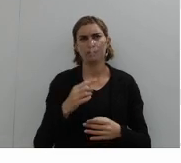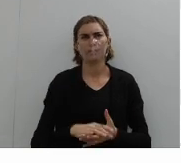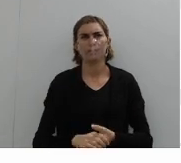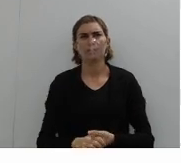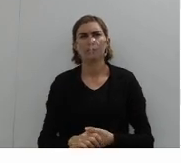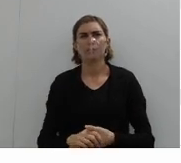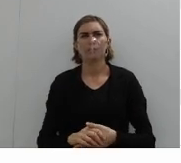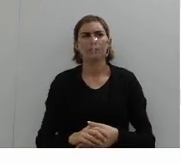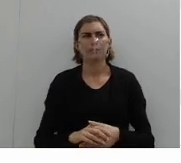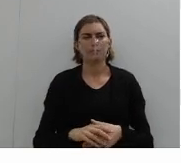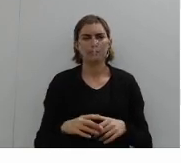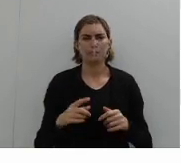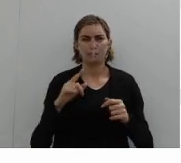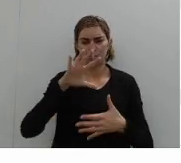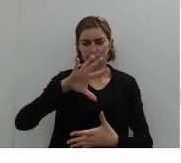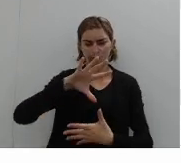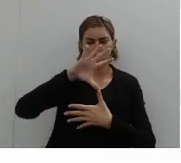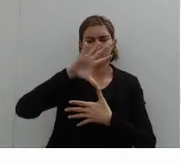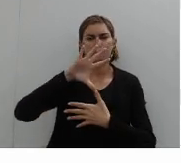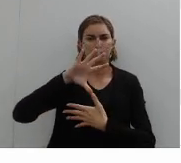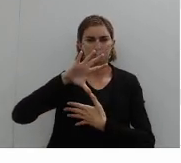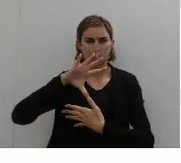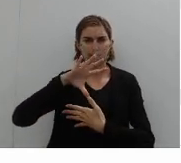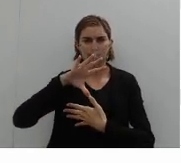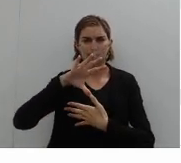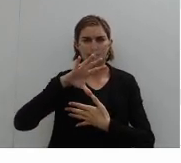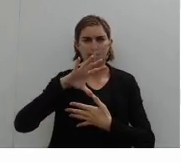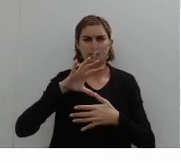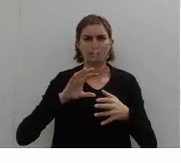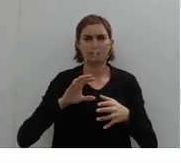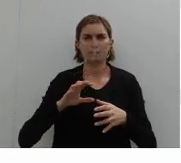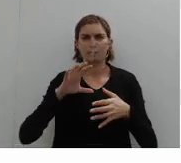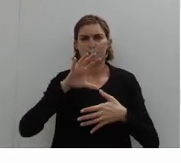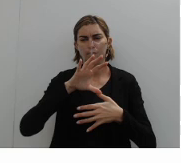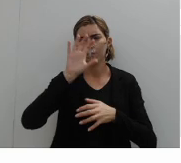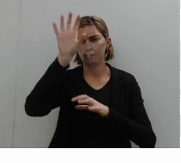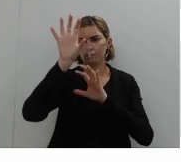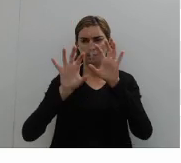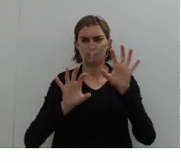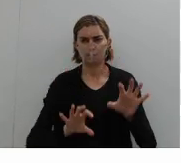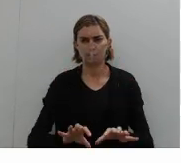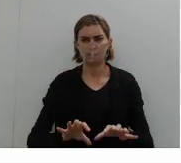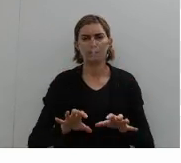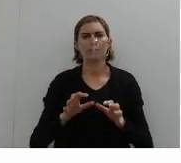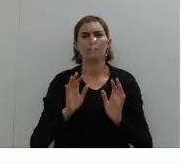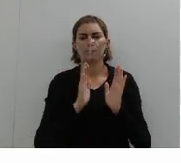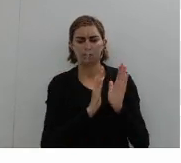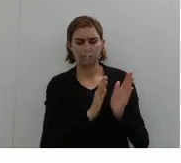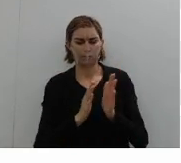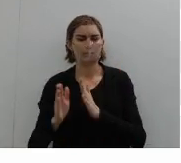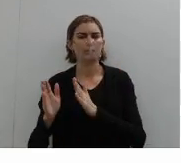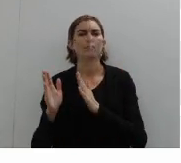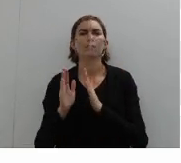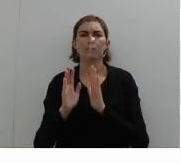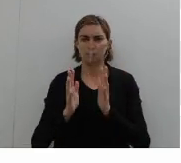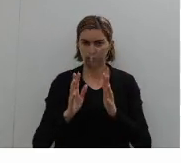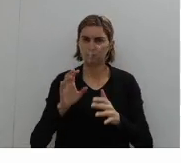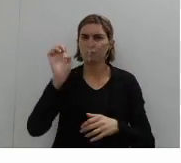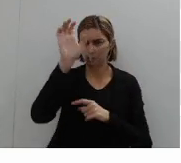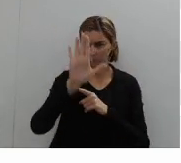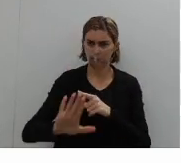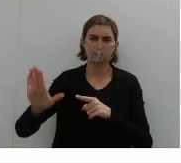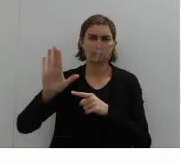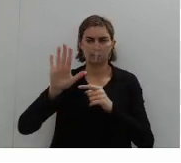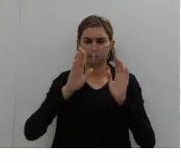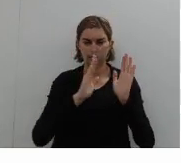mostrar para você é o mapa das capitanias, certo? Organizado já pelos